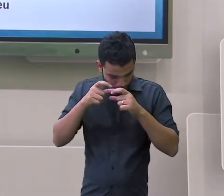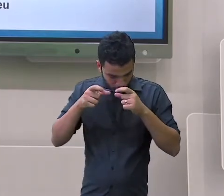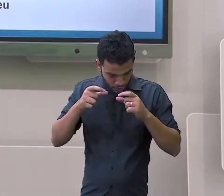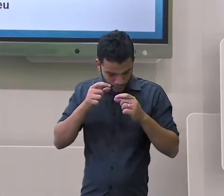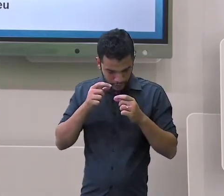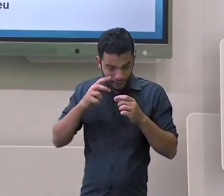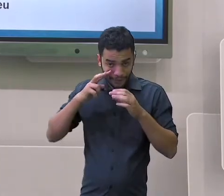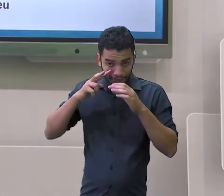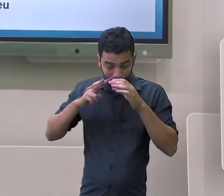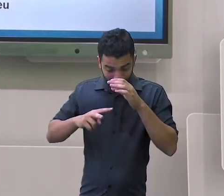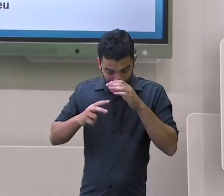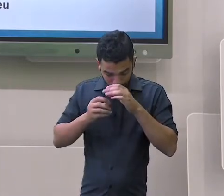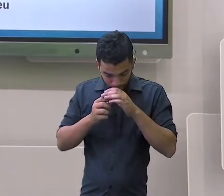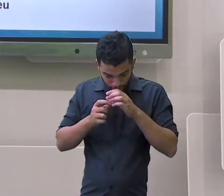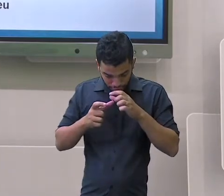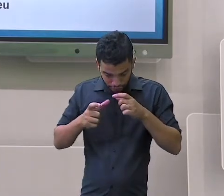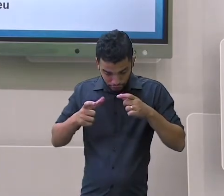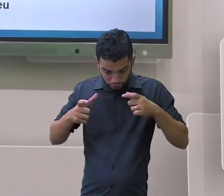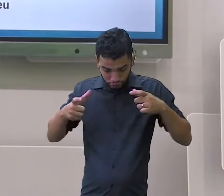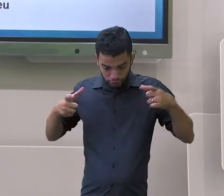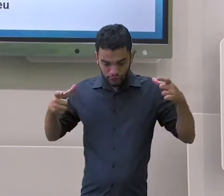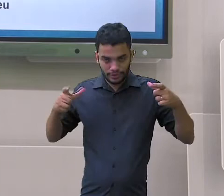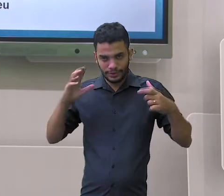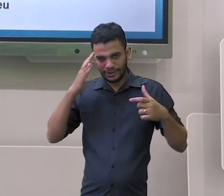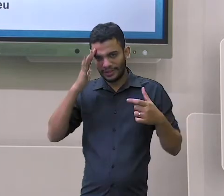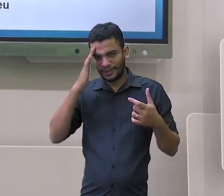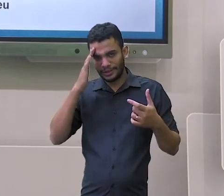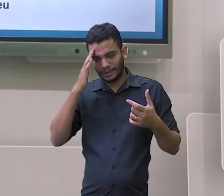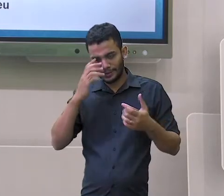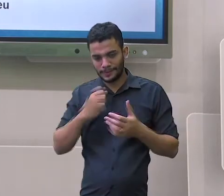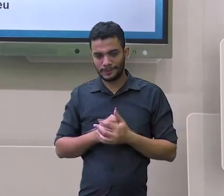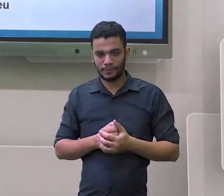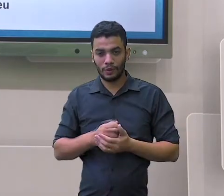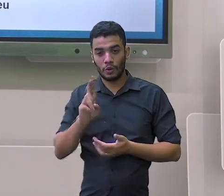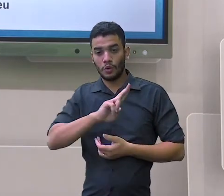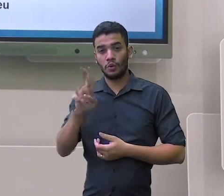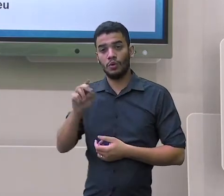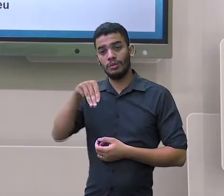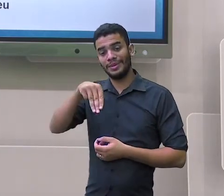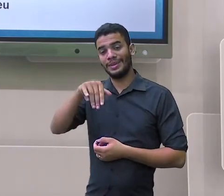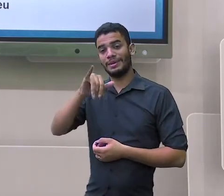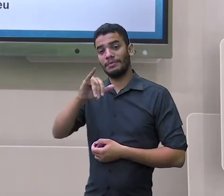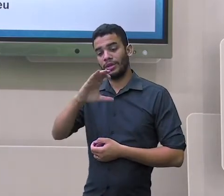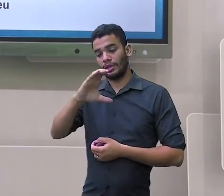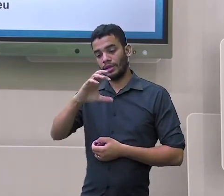microscópio. Exatamente. Por isso que quando a gente fala assim, este